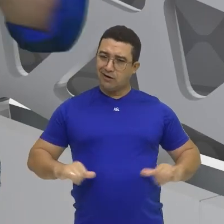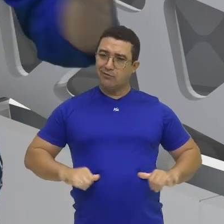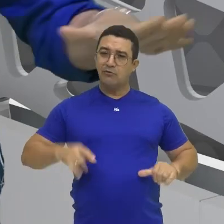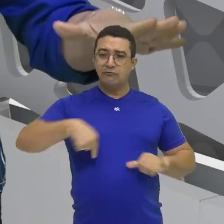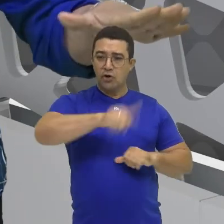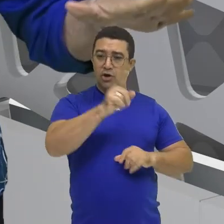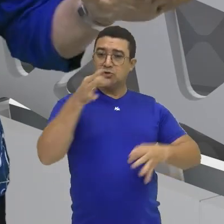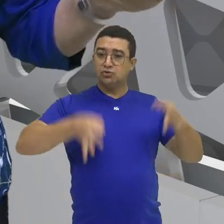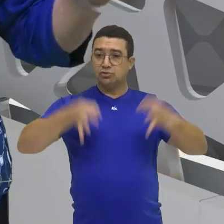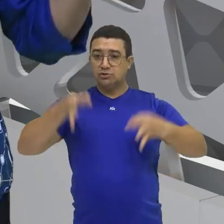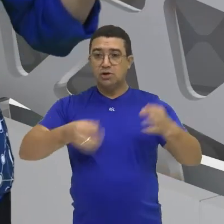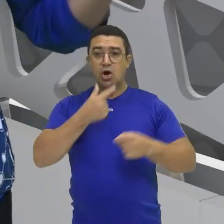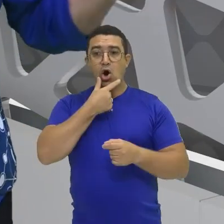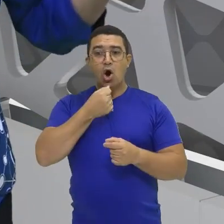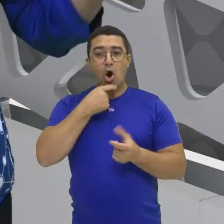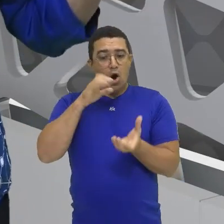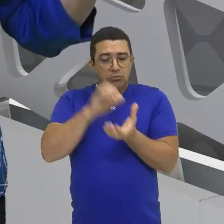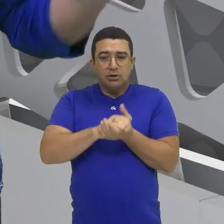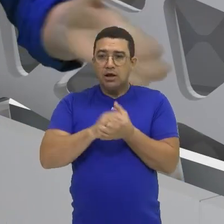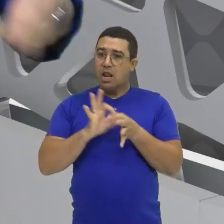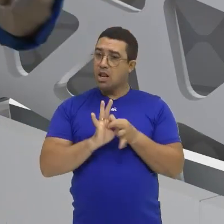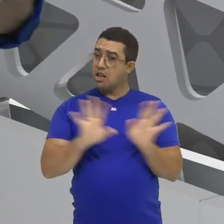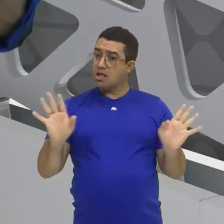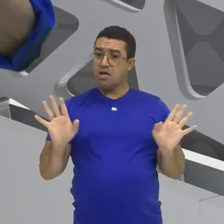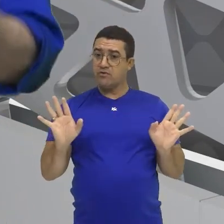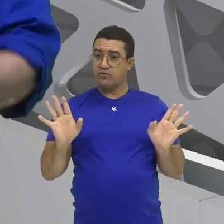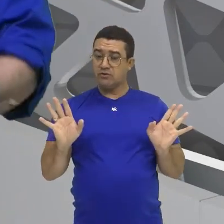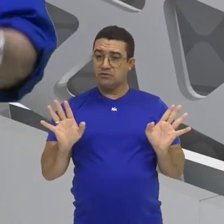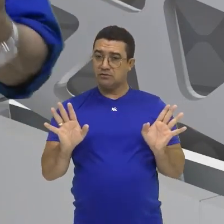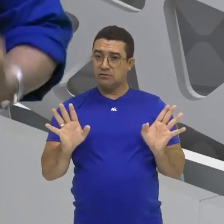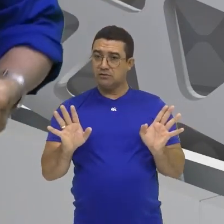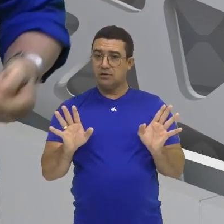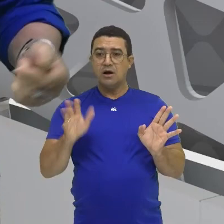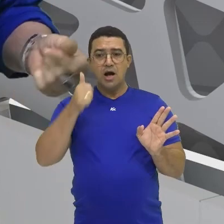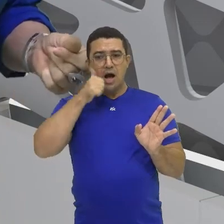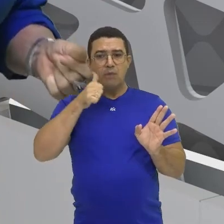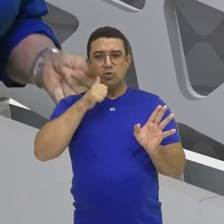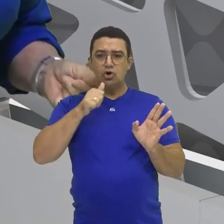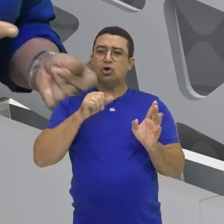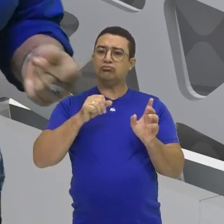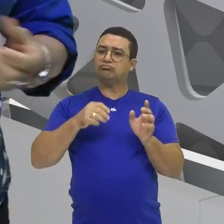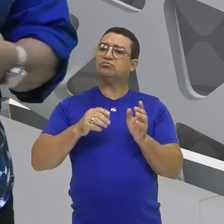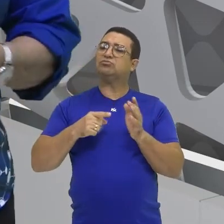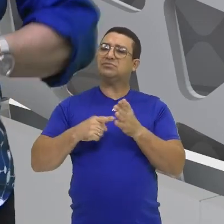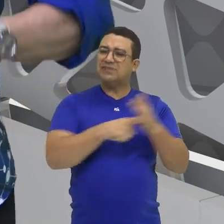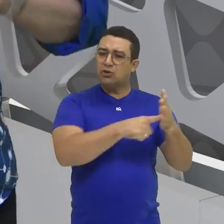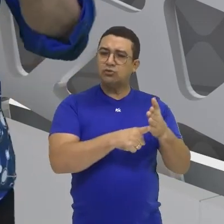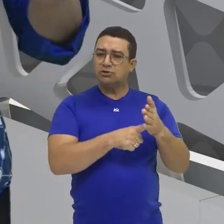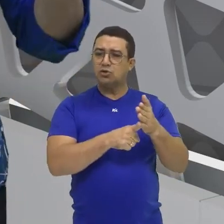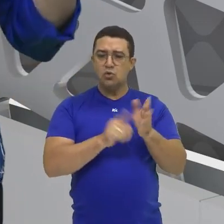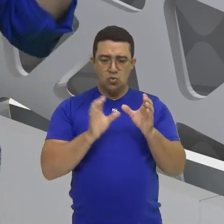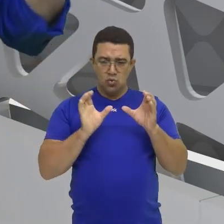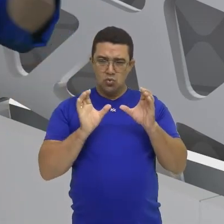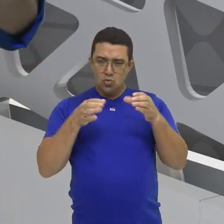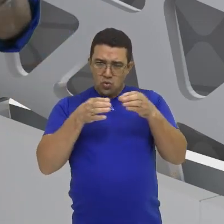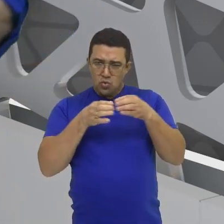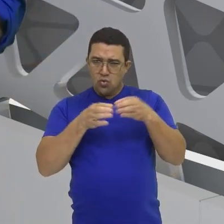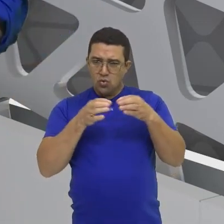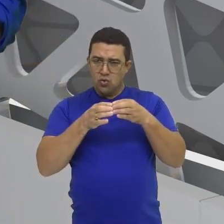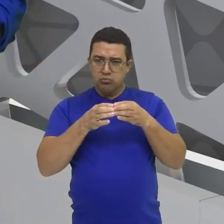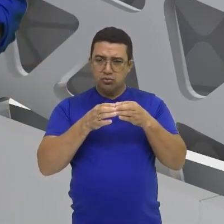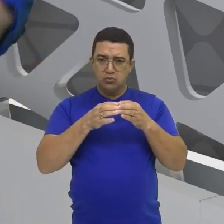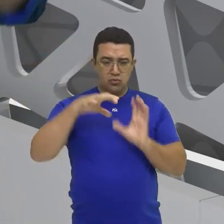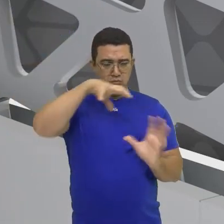justiça e o criminoso continuava impune. Então, ela formulou essa denúncia para a Comissão Interamericana de